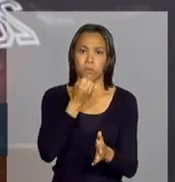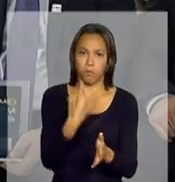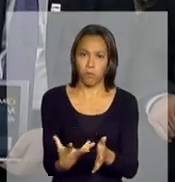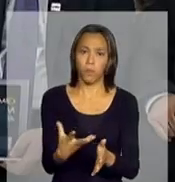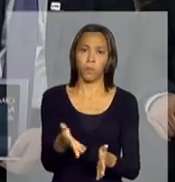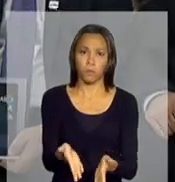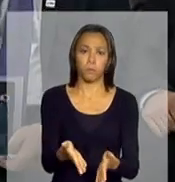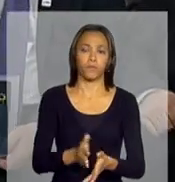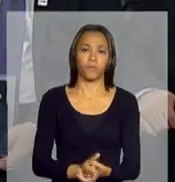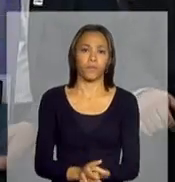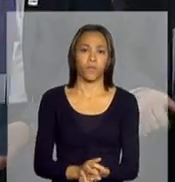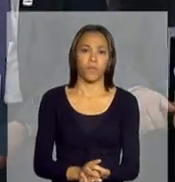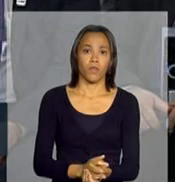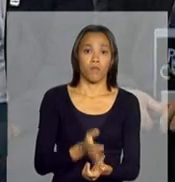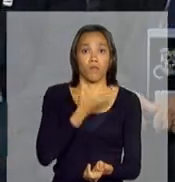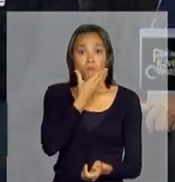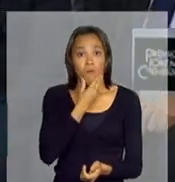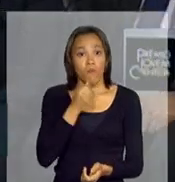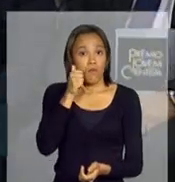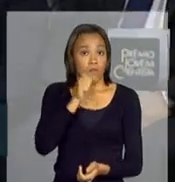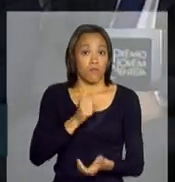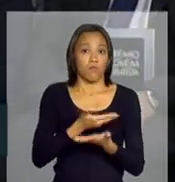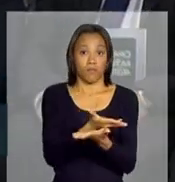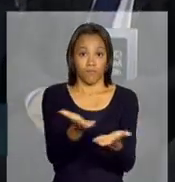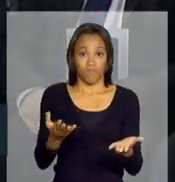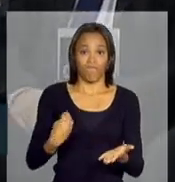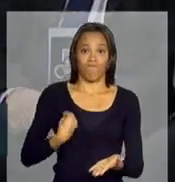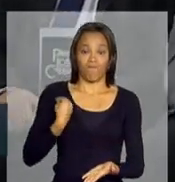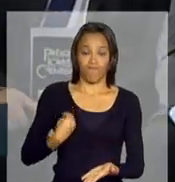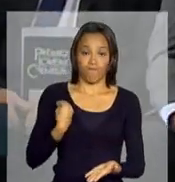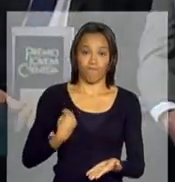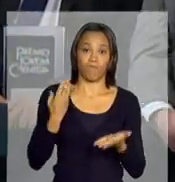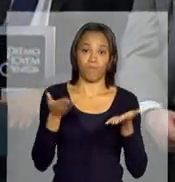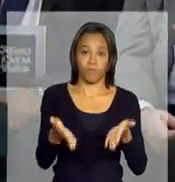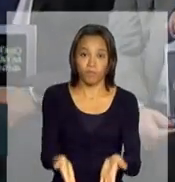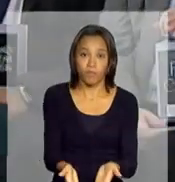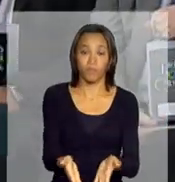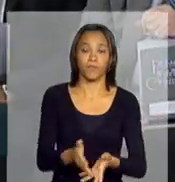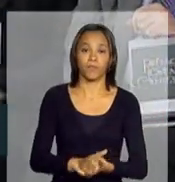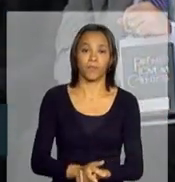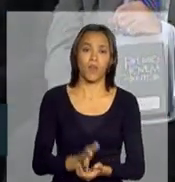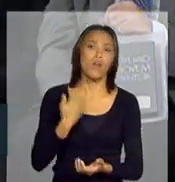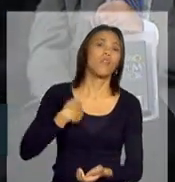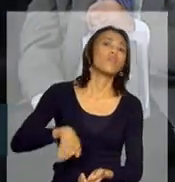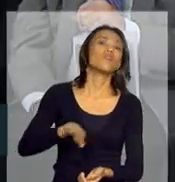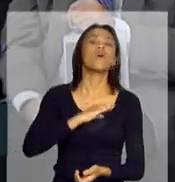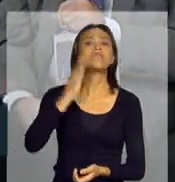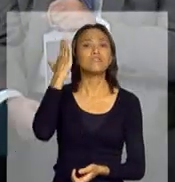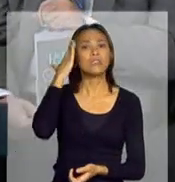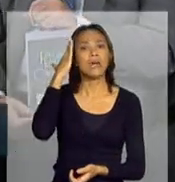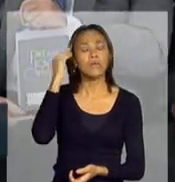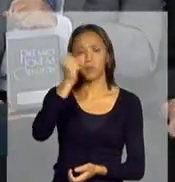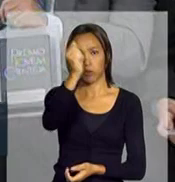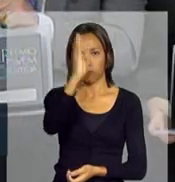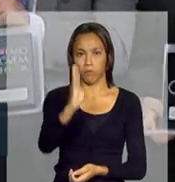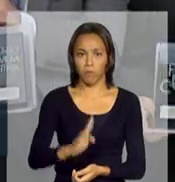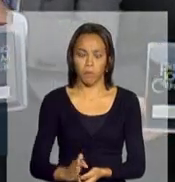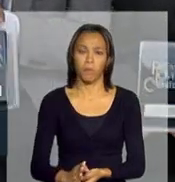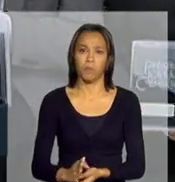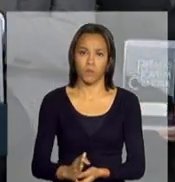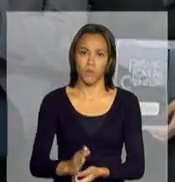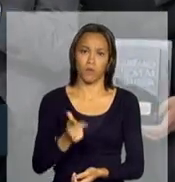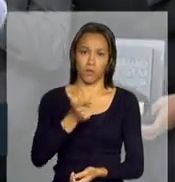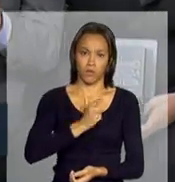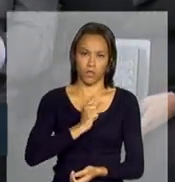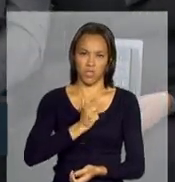mérito senhoras e senhores aqui presentes nós sabemos que o Brasil possui